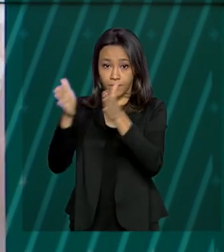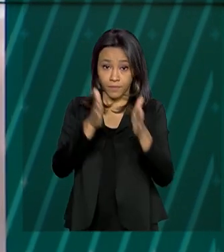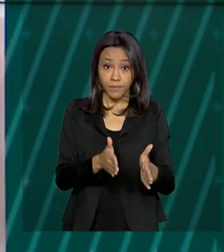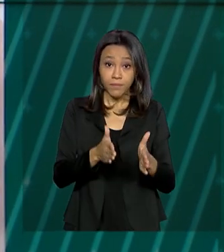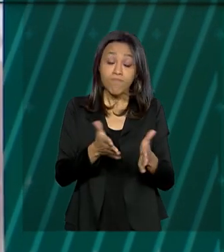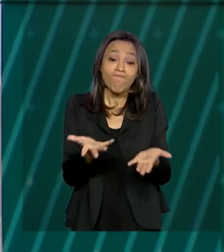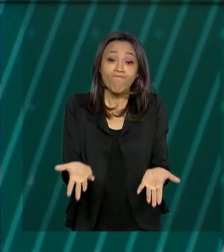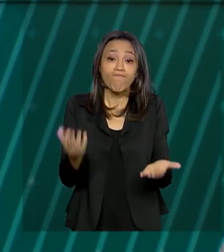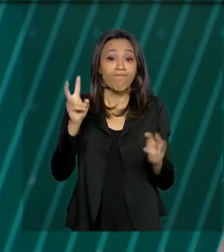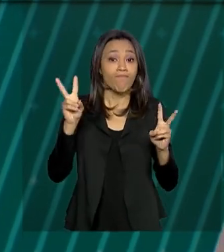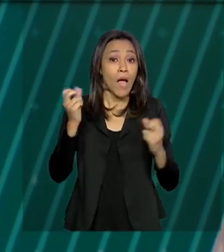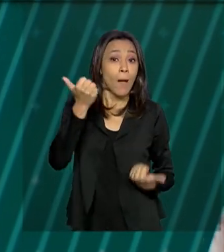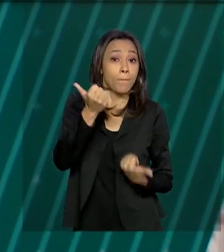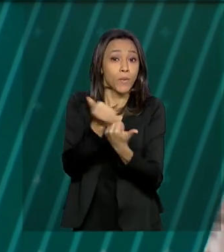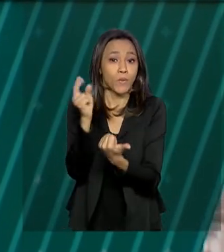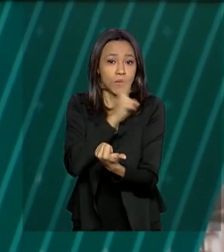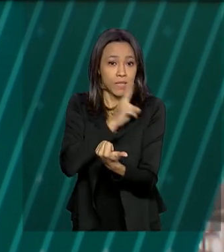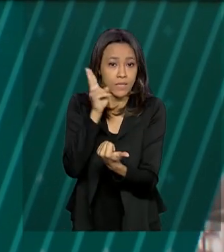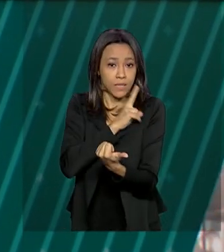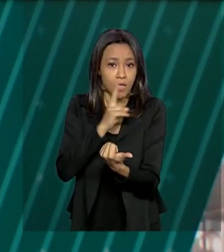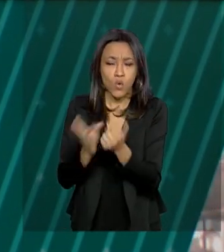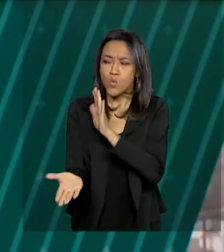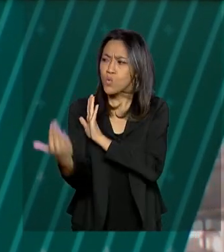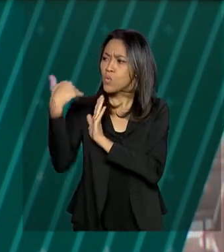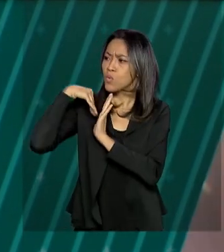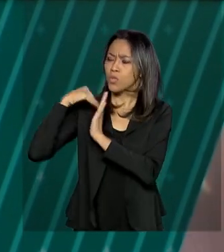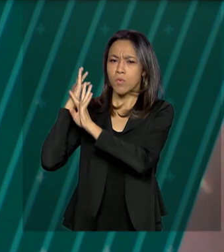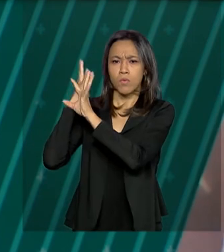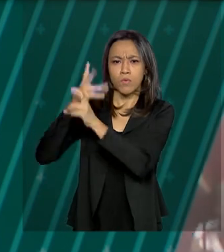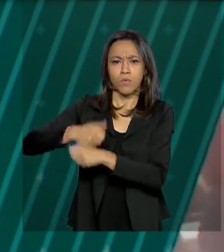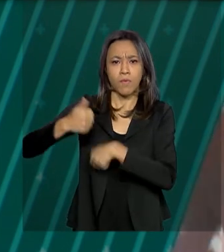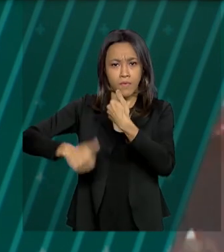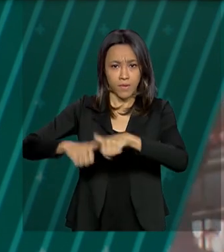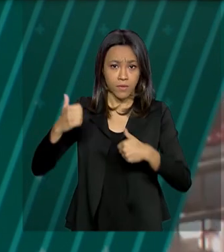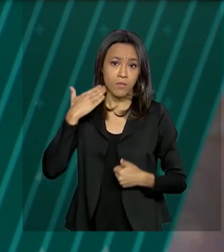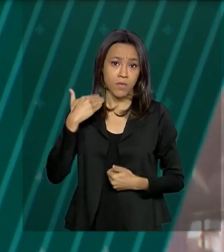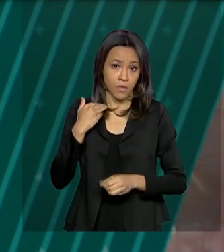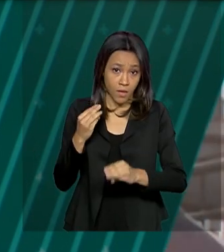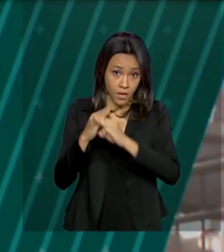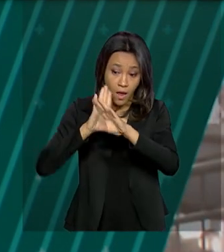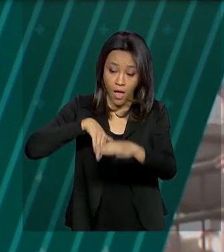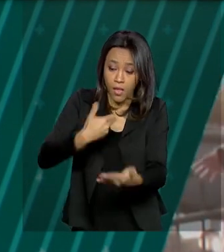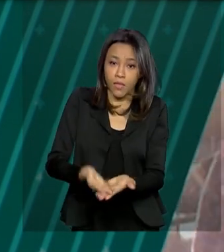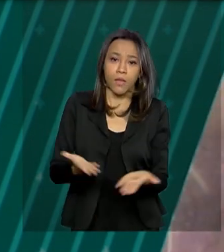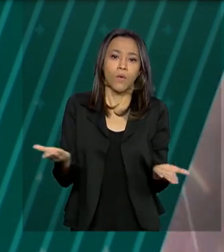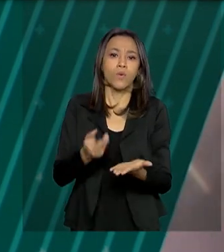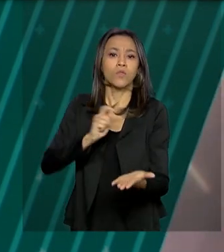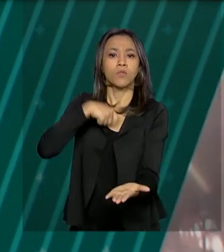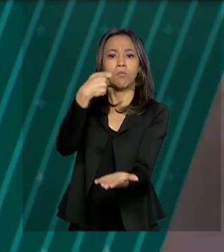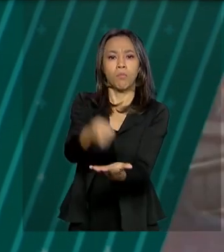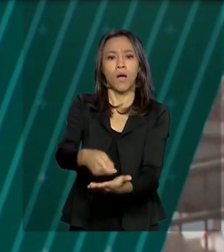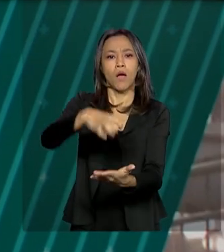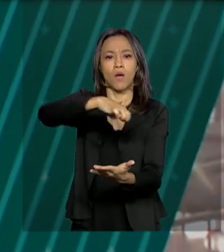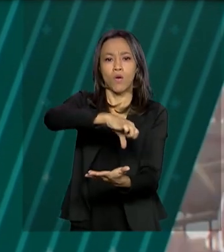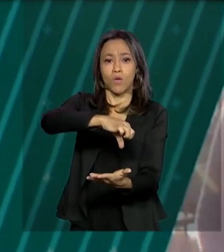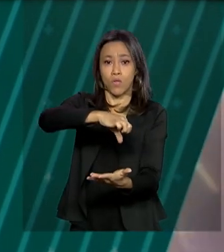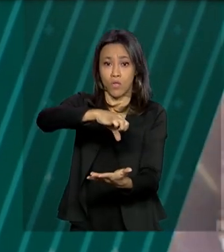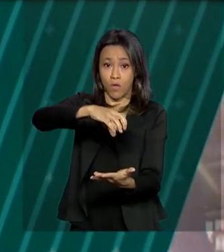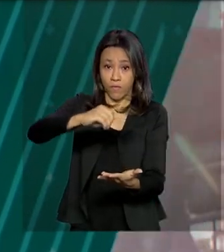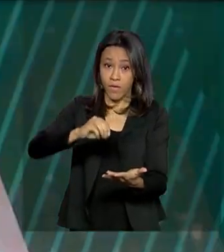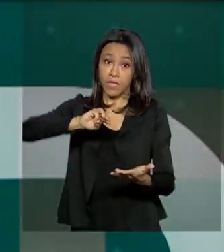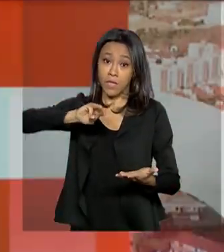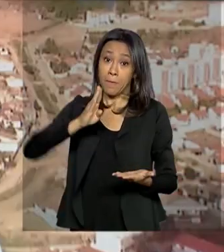Auxílio emergencial. De acordo com o último balanço da Caixa, até agora foram pagos mais de 90 bilhões e 800